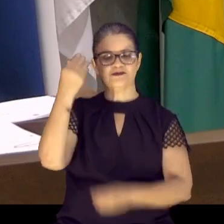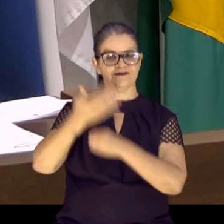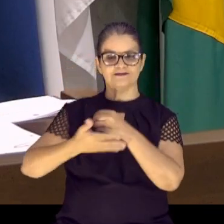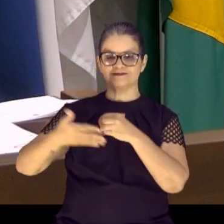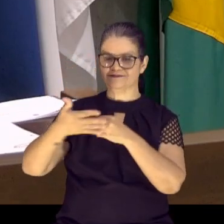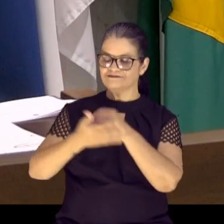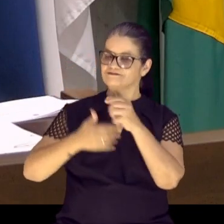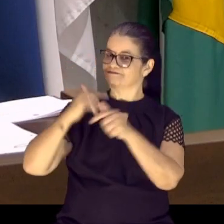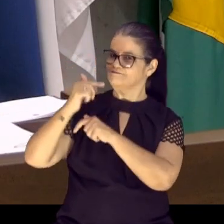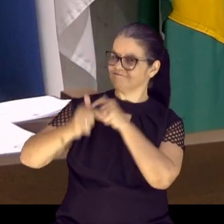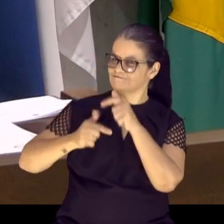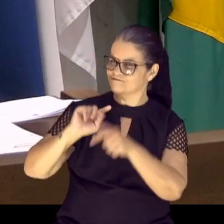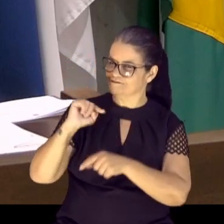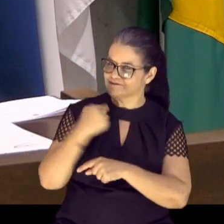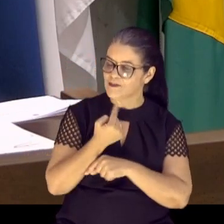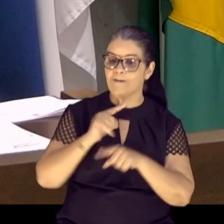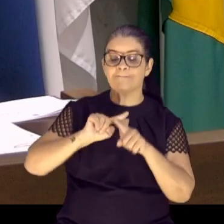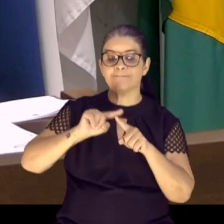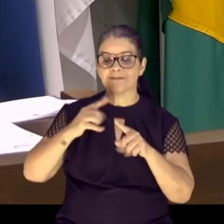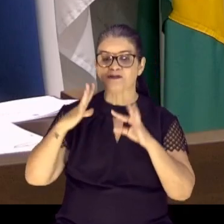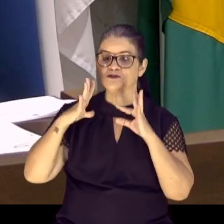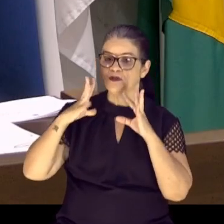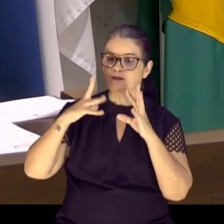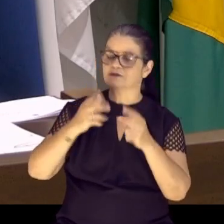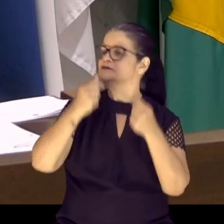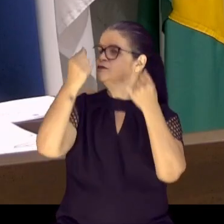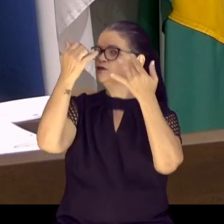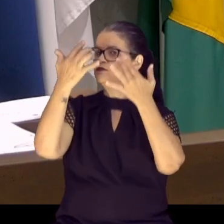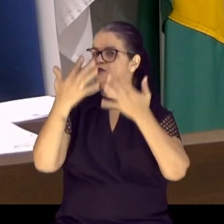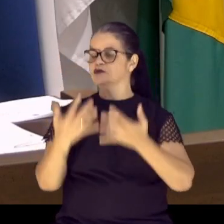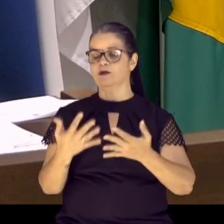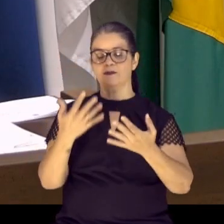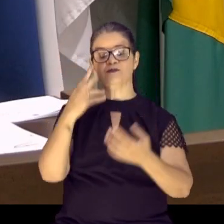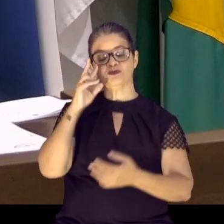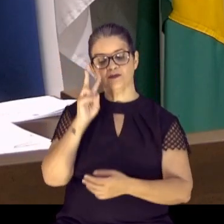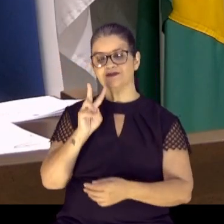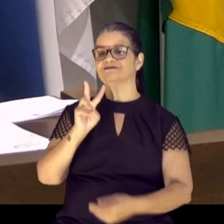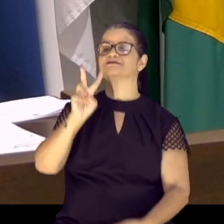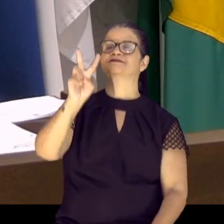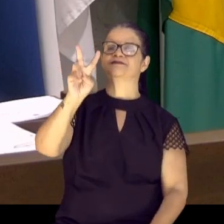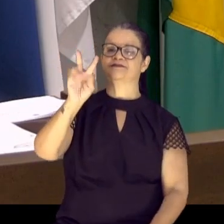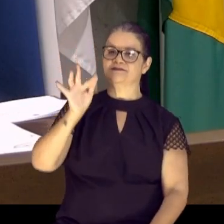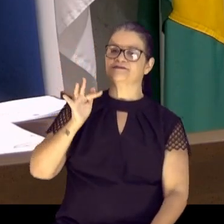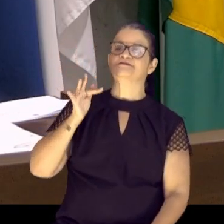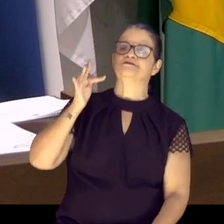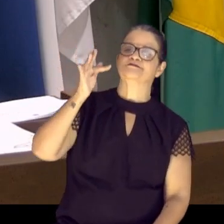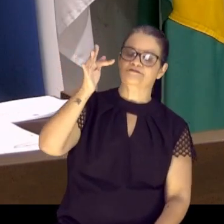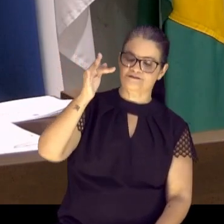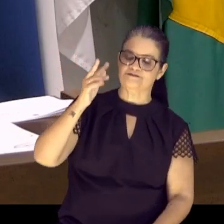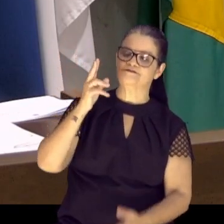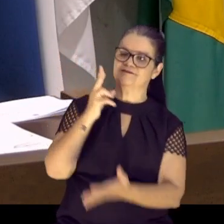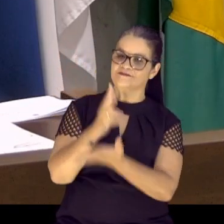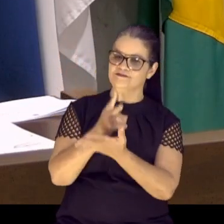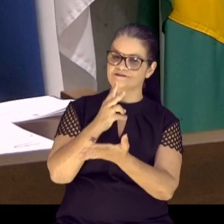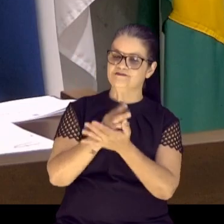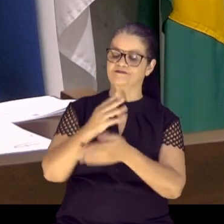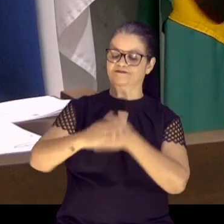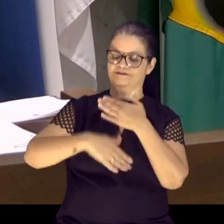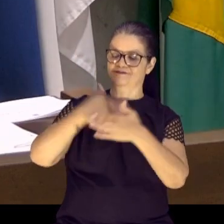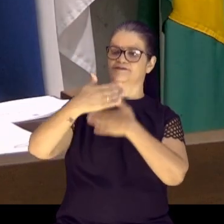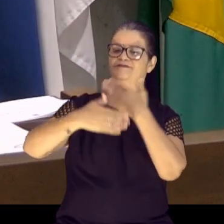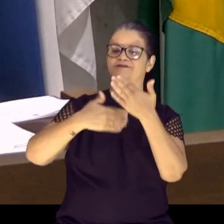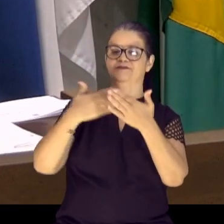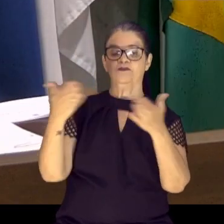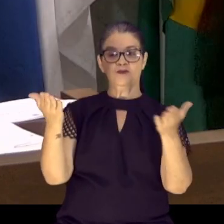nossa atuação. Mas, sobretudo, falamos muito sobre olhar para frente, para seguirmos construindo, no